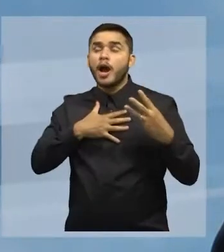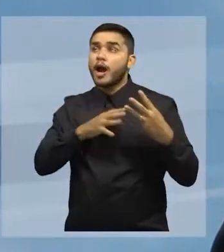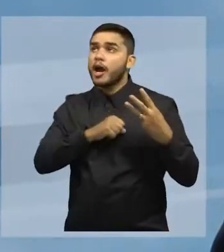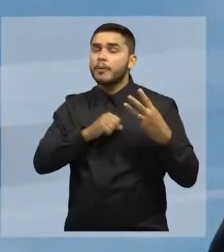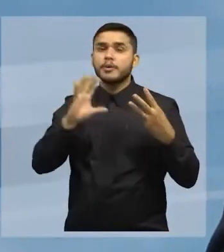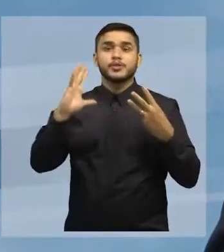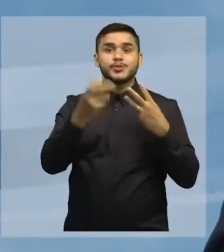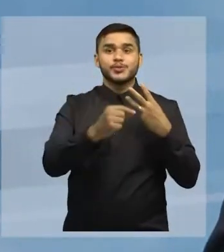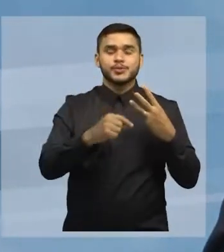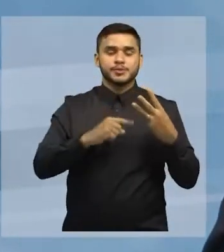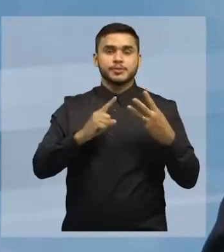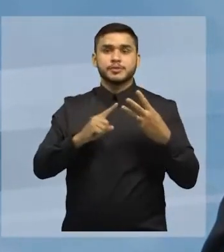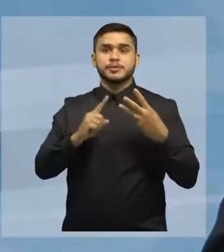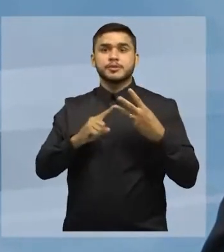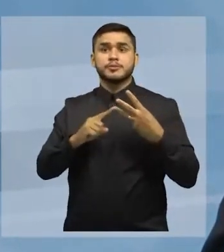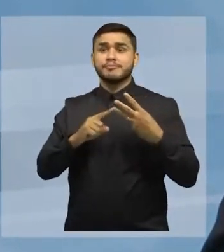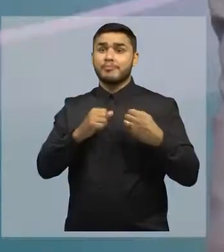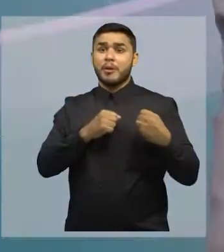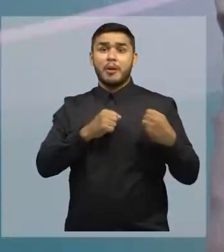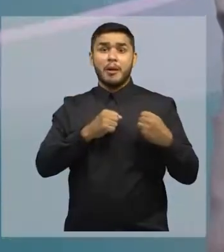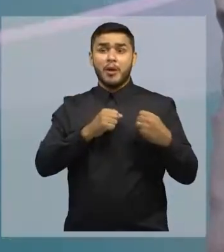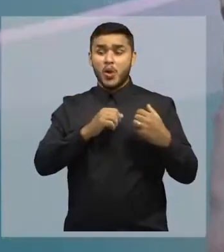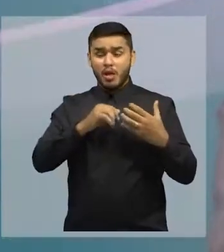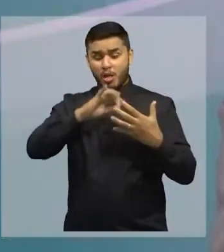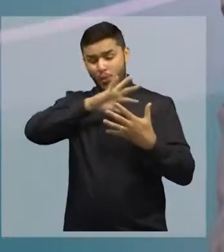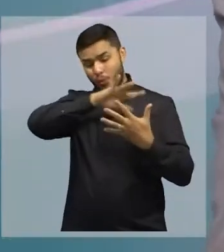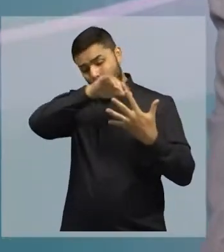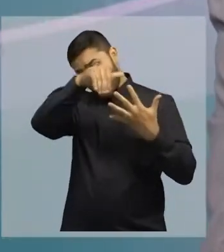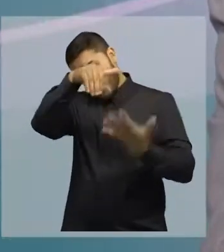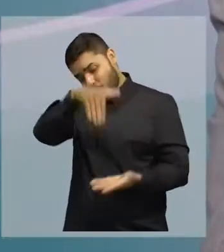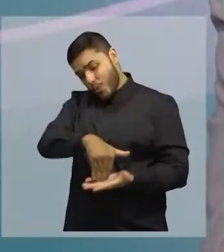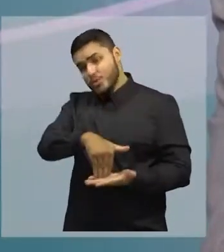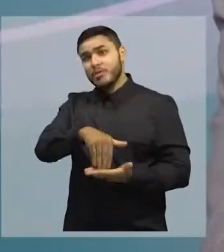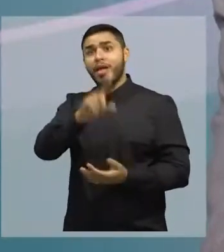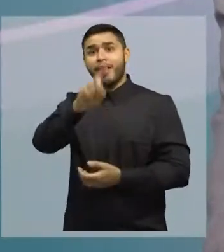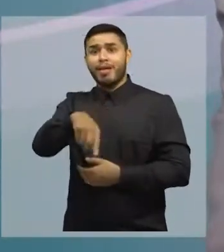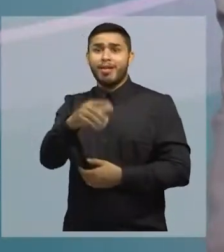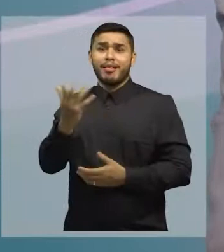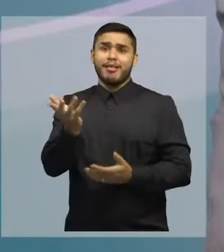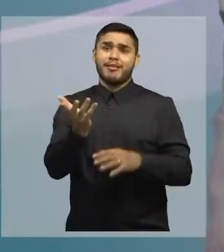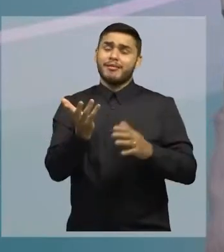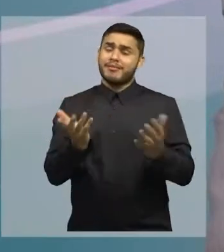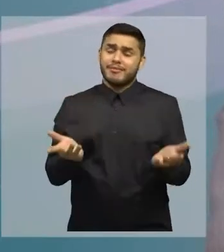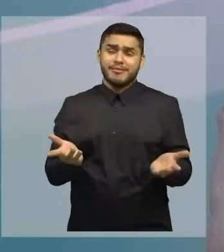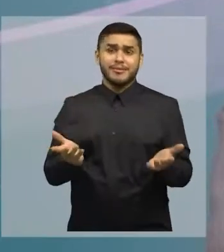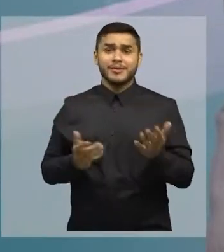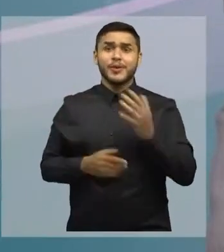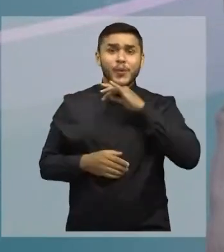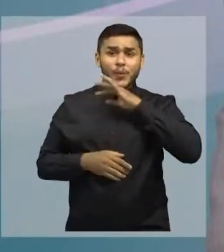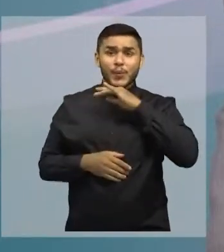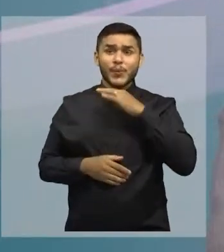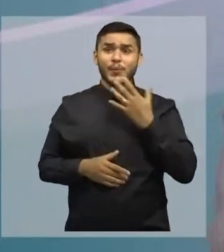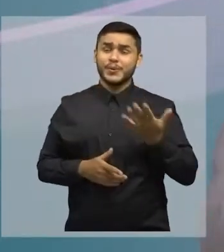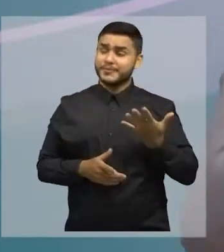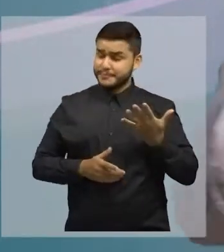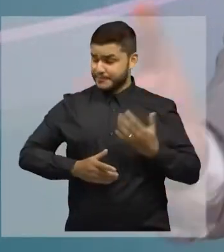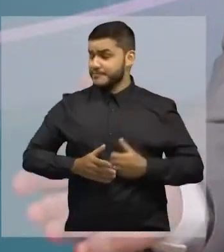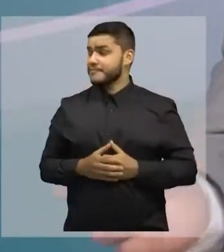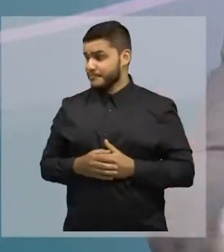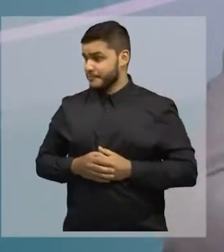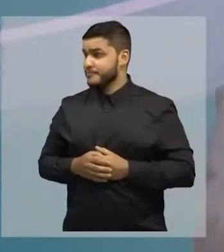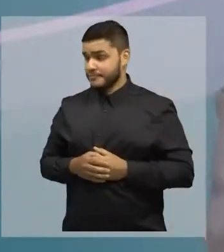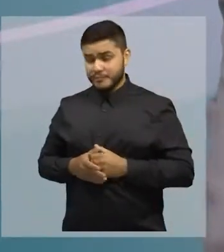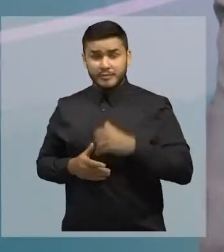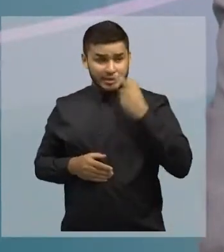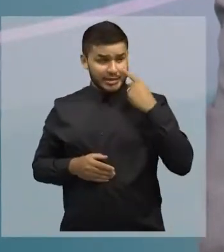embaixo... Então, essa questão eu não vejo assim. O que o povo vai ver nessa eleição que vem municipal e